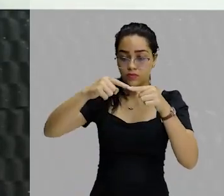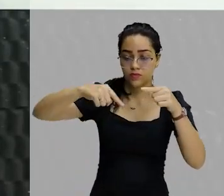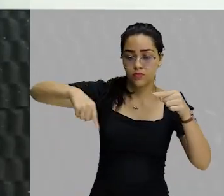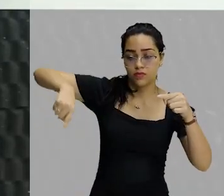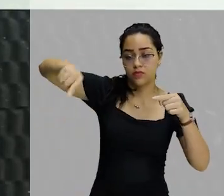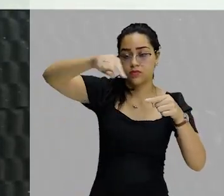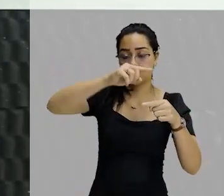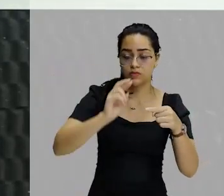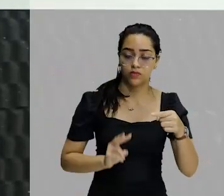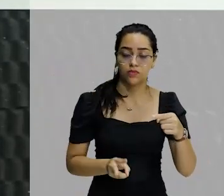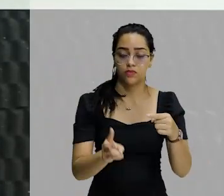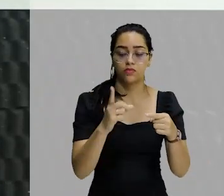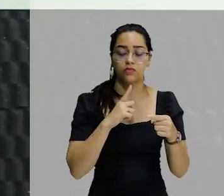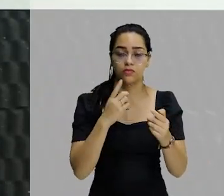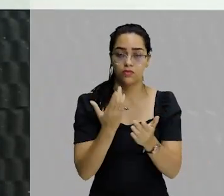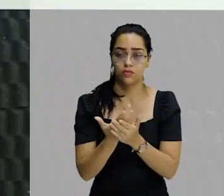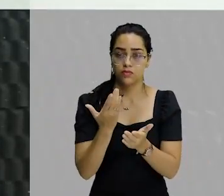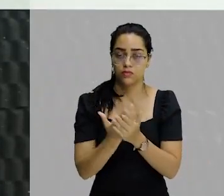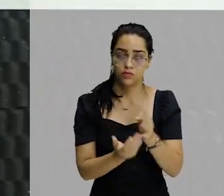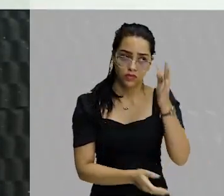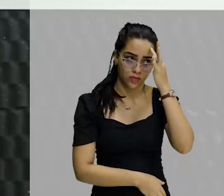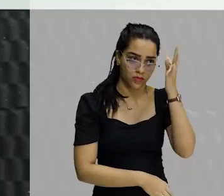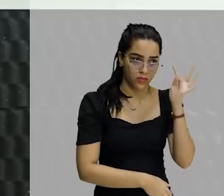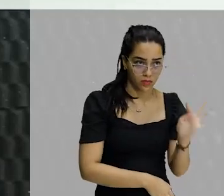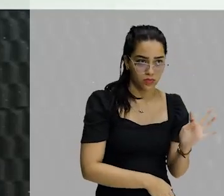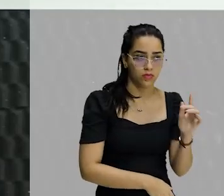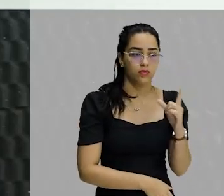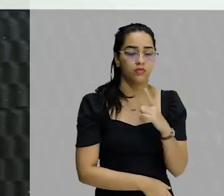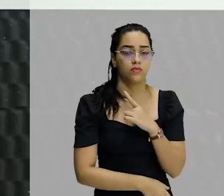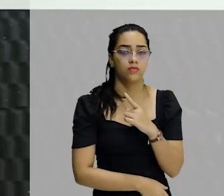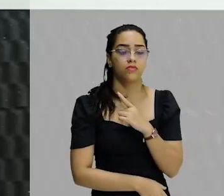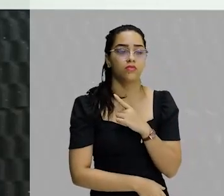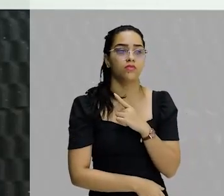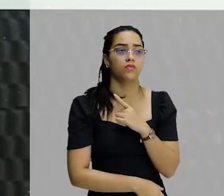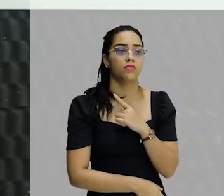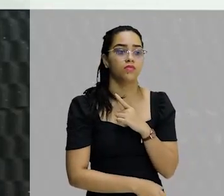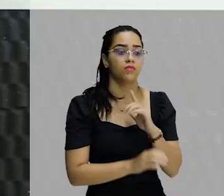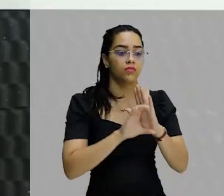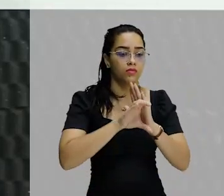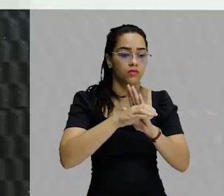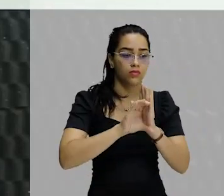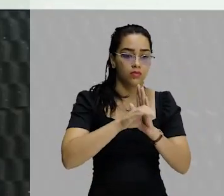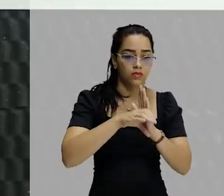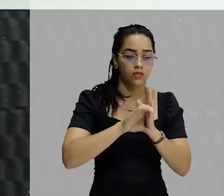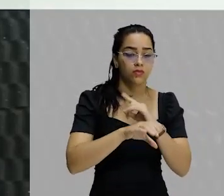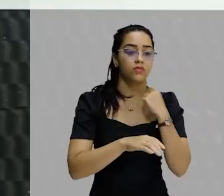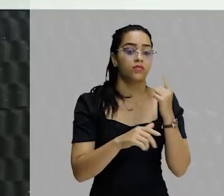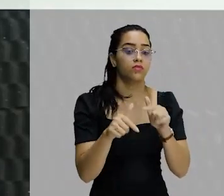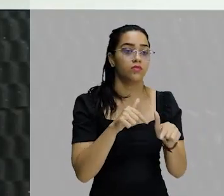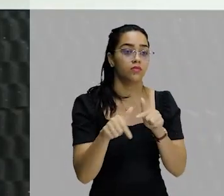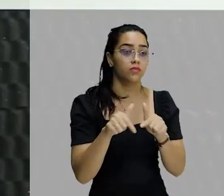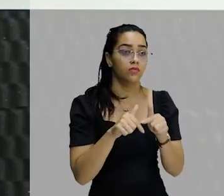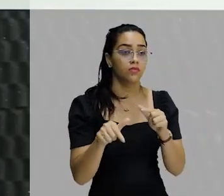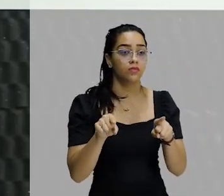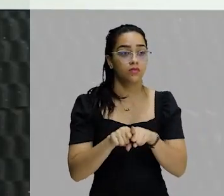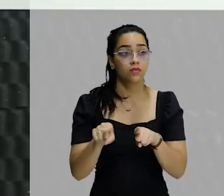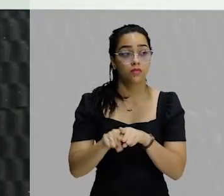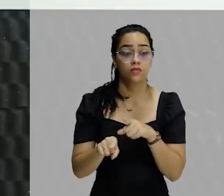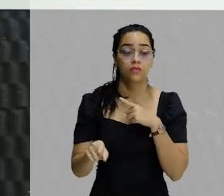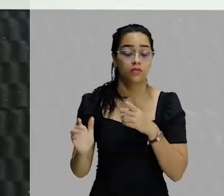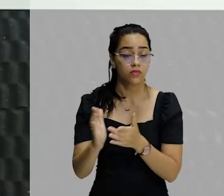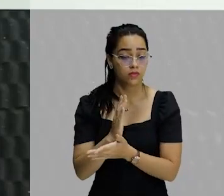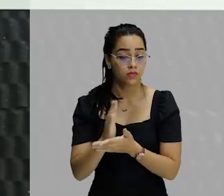né? Sempre a gente dá uma aula teórica, aborda teoricamente o conceito que a gente está trabalhando aqui e a gente traz